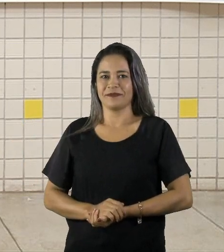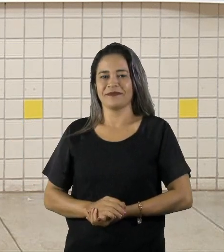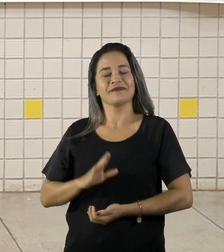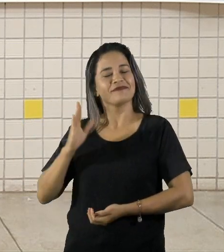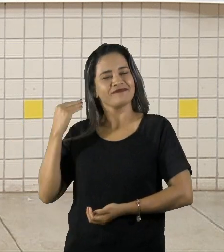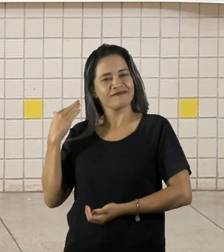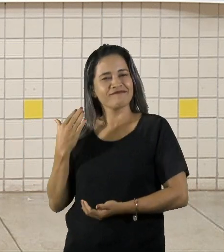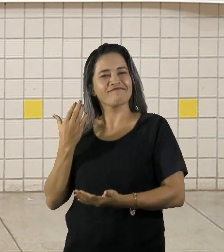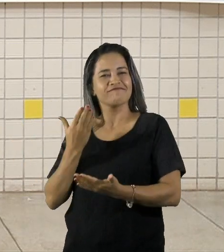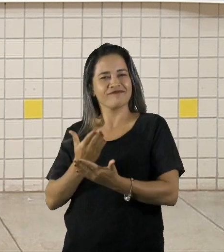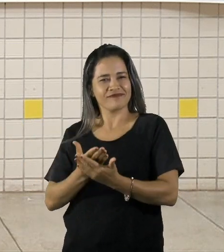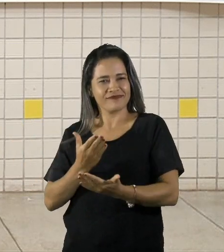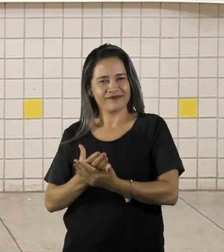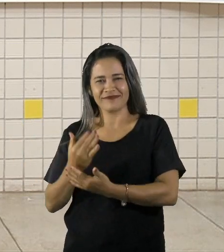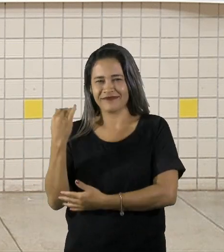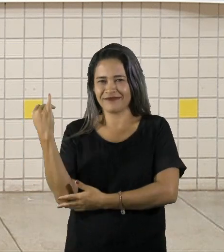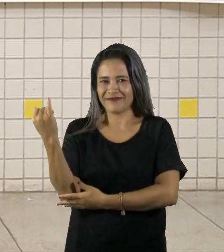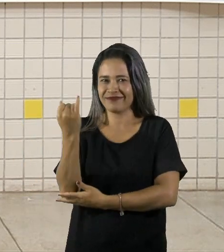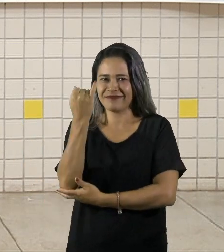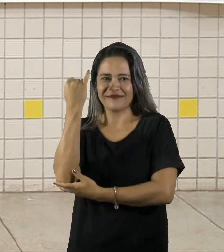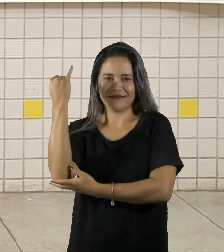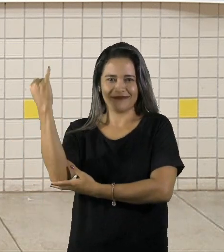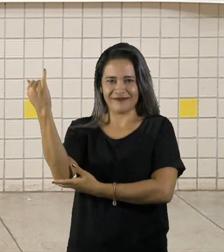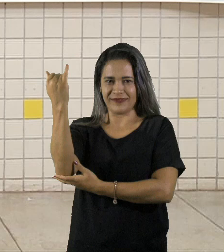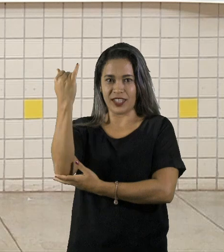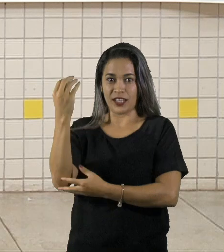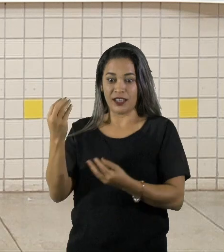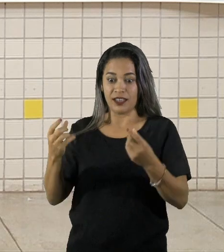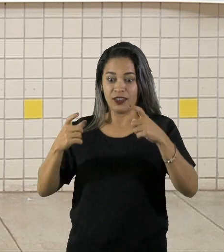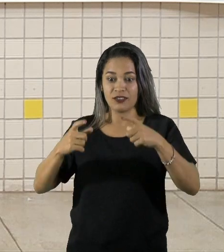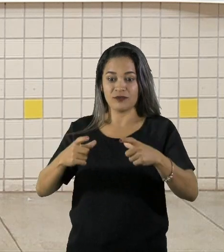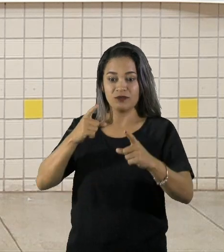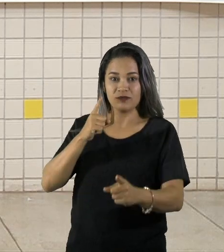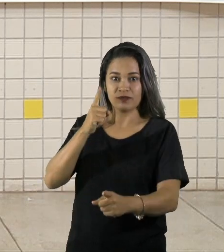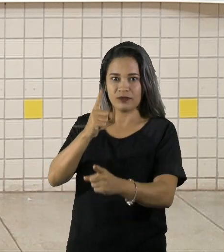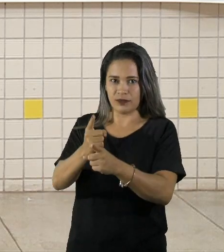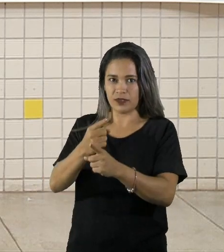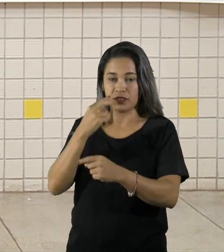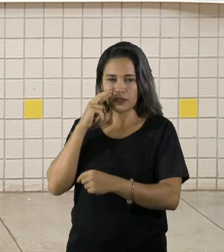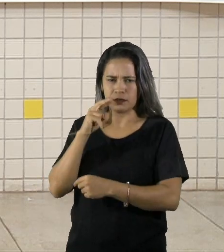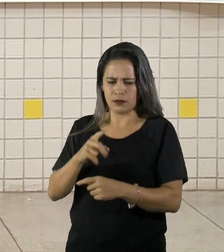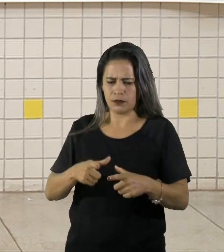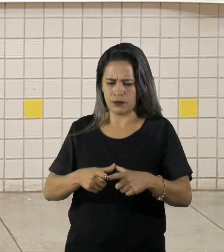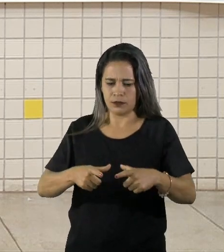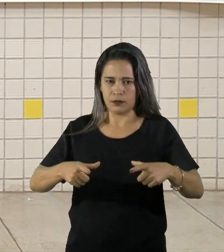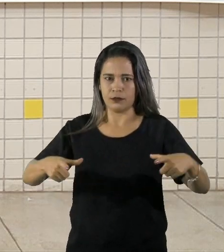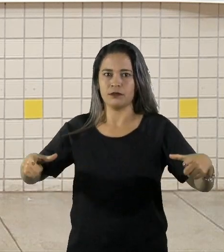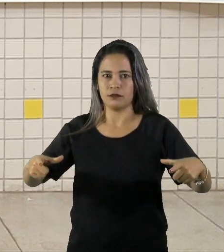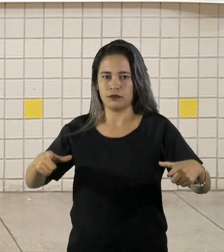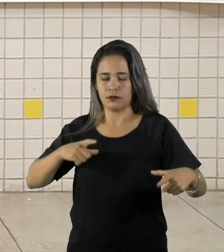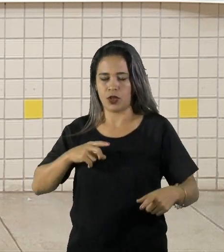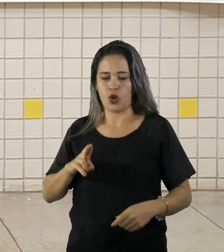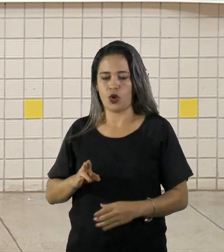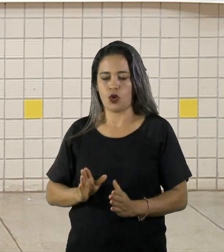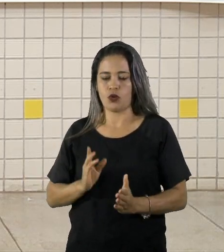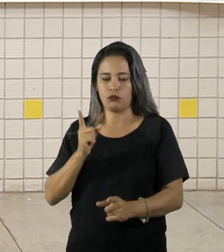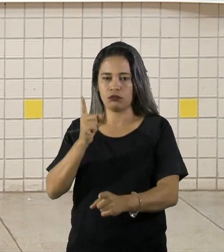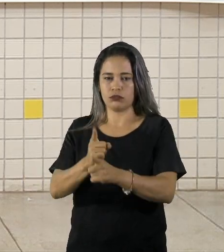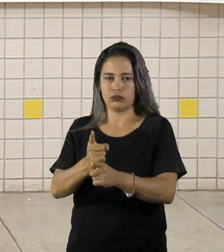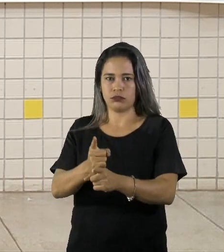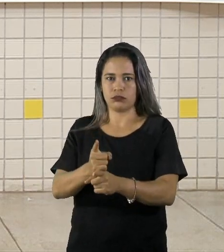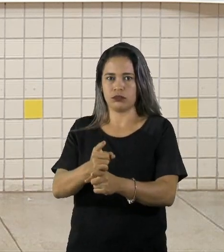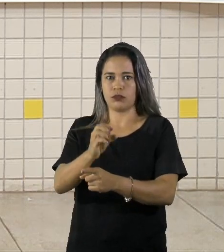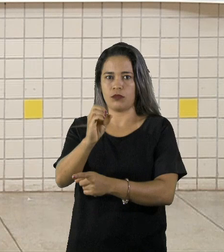sua importância, onde a água é encontrada. A gente viu que a maior parte da água é encontrada nos oceanos, a água